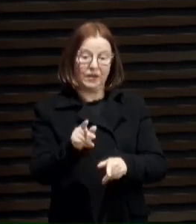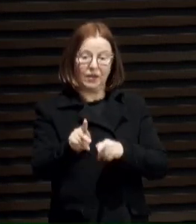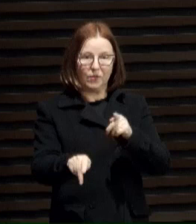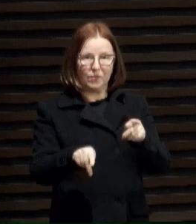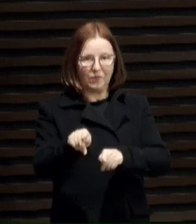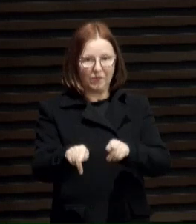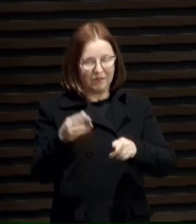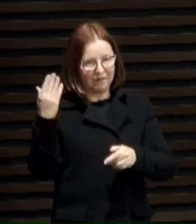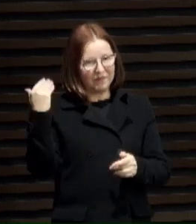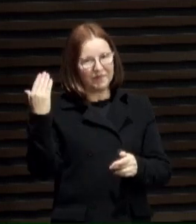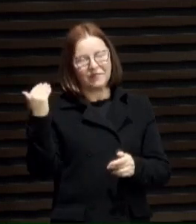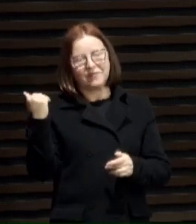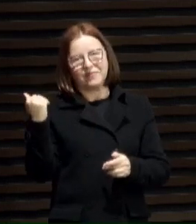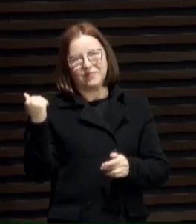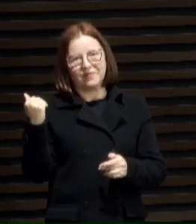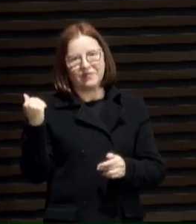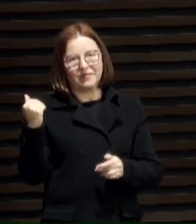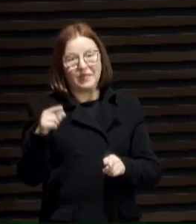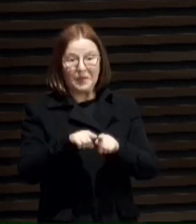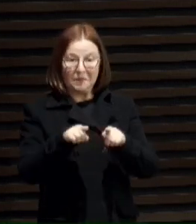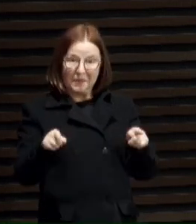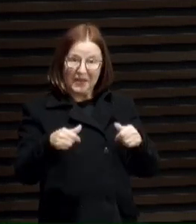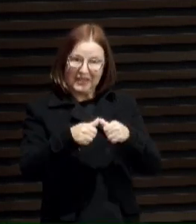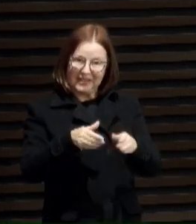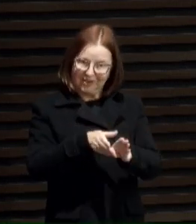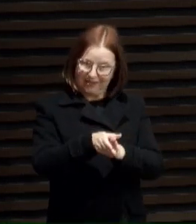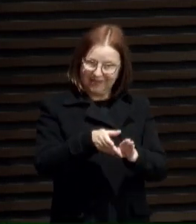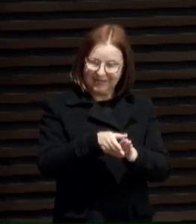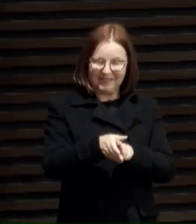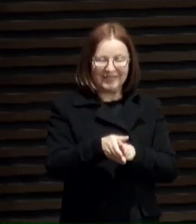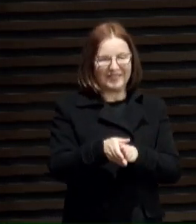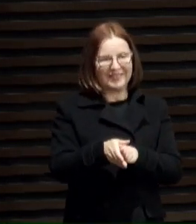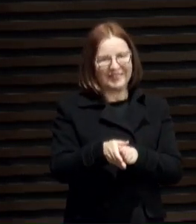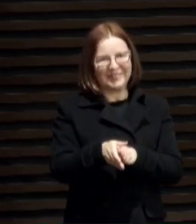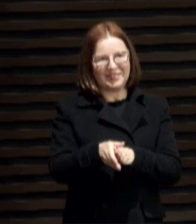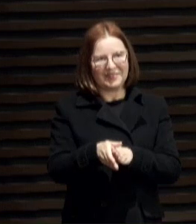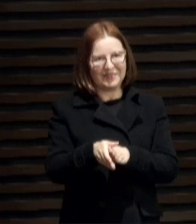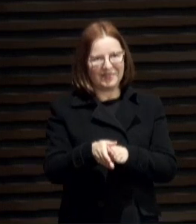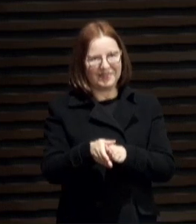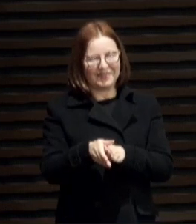naquele tempo. Porém, essa exortação, essa